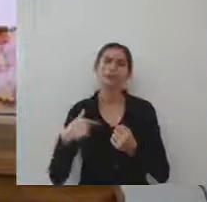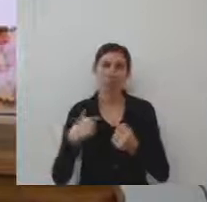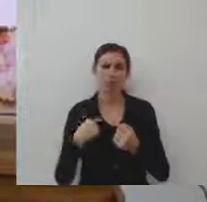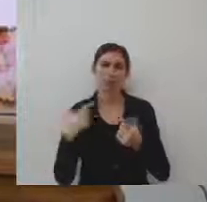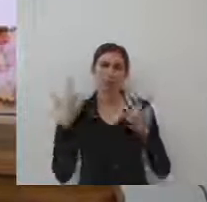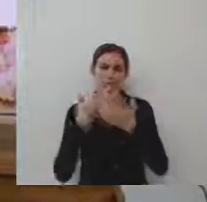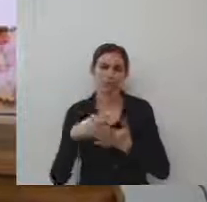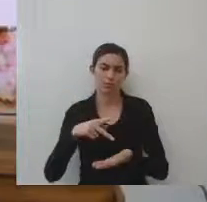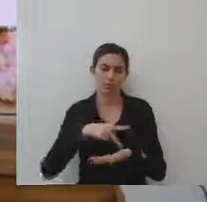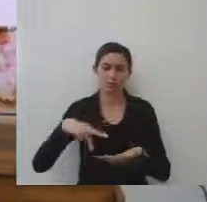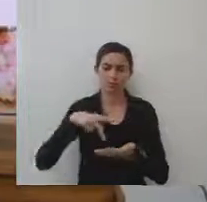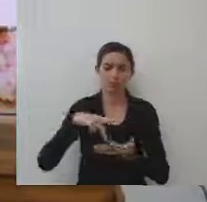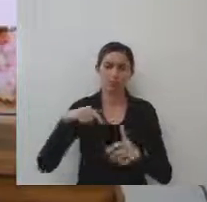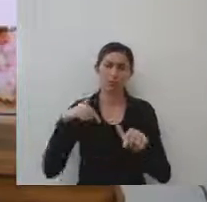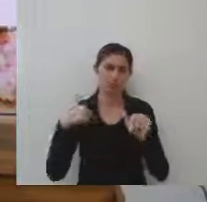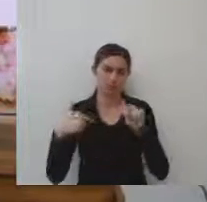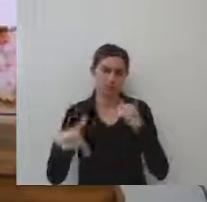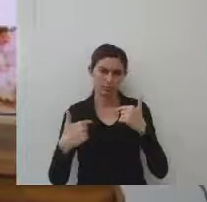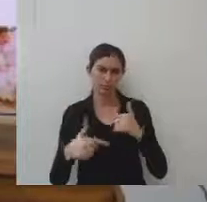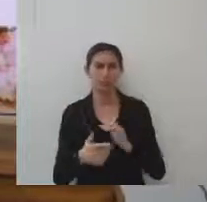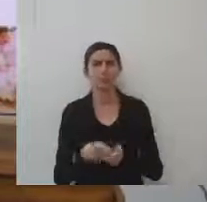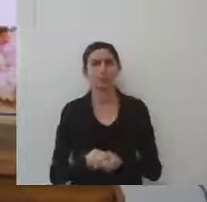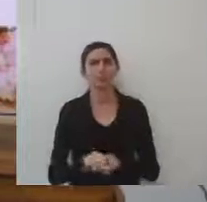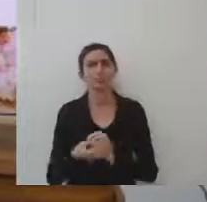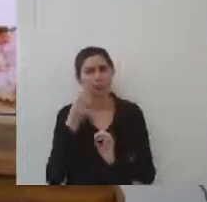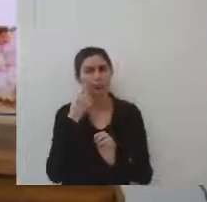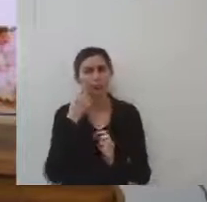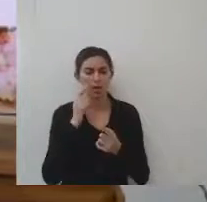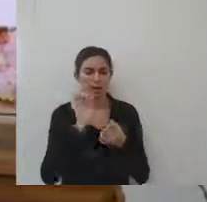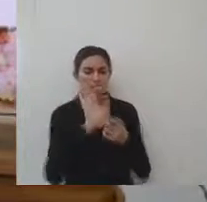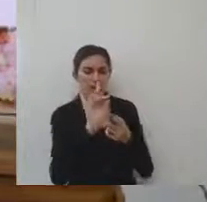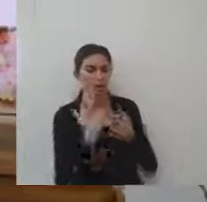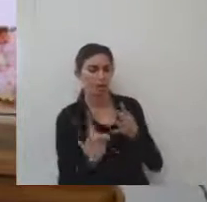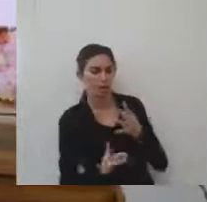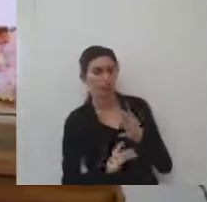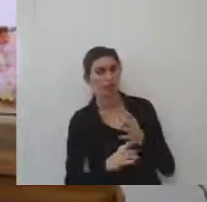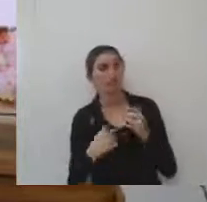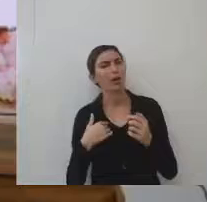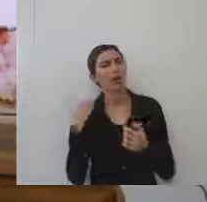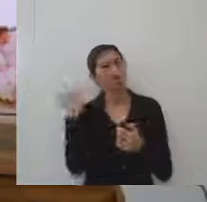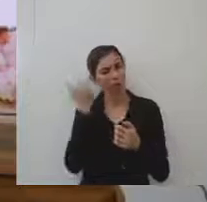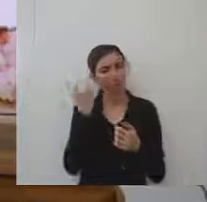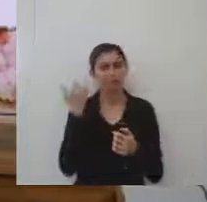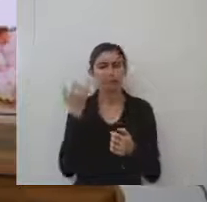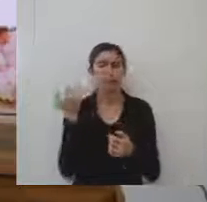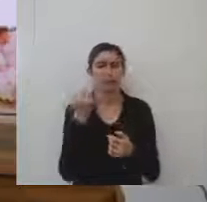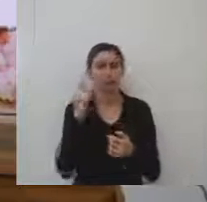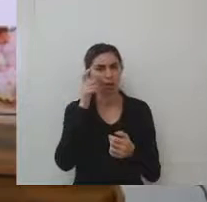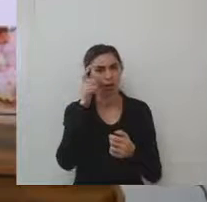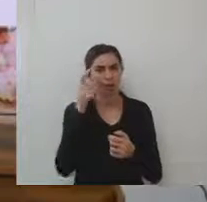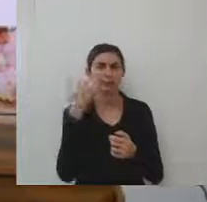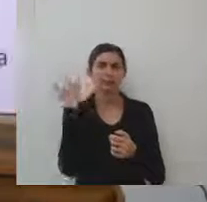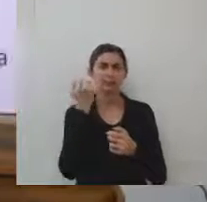atuação da dança no trabalho. Vamos ver cada um deles? Eu acho isso muito importante.